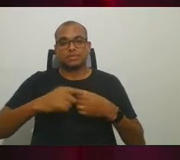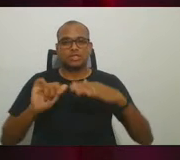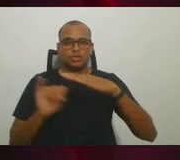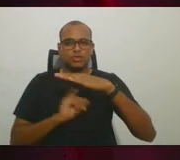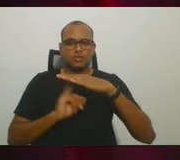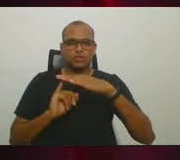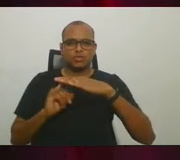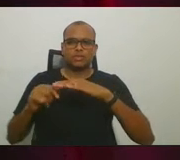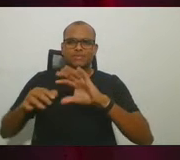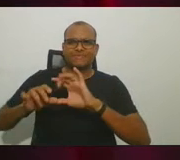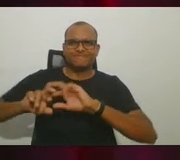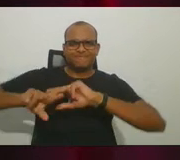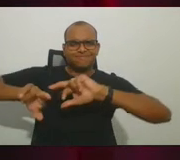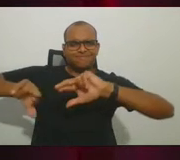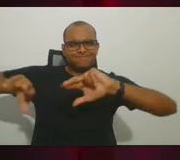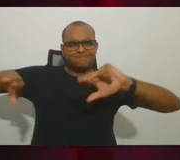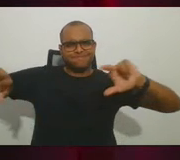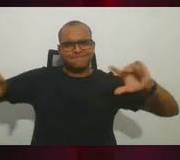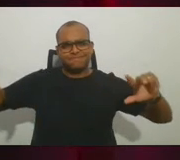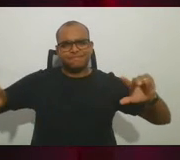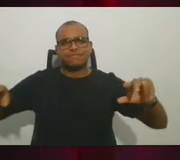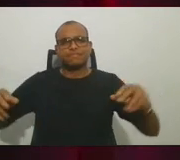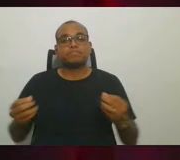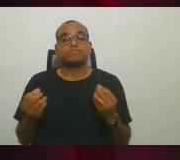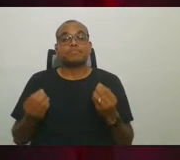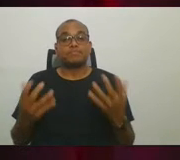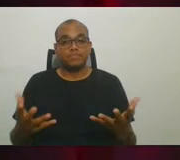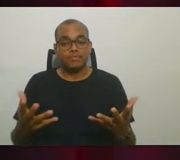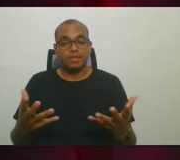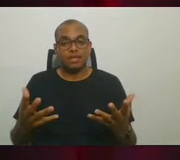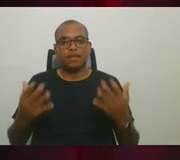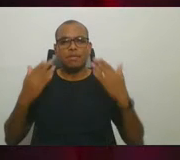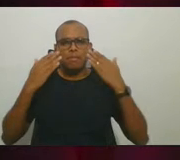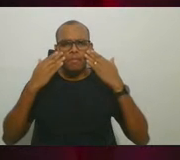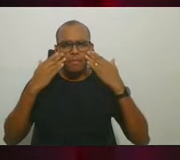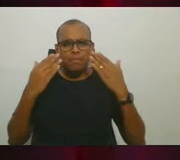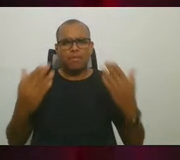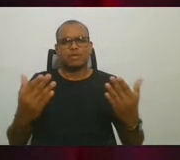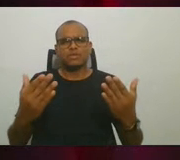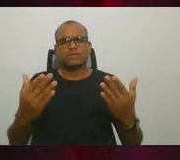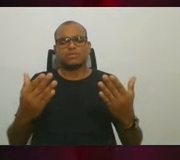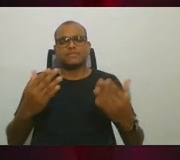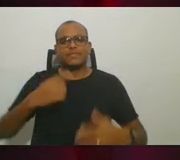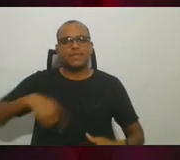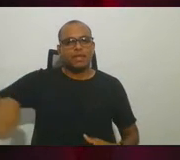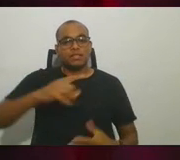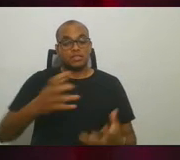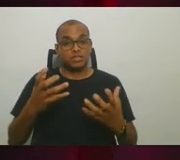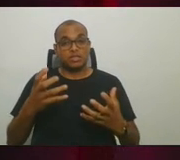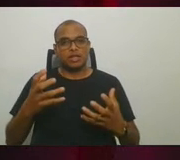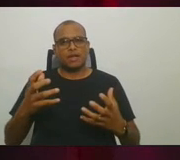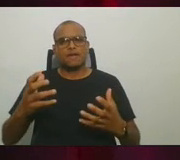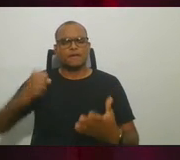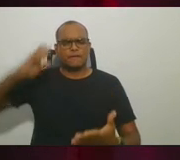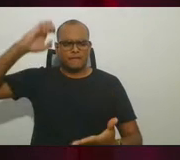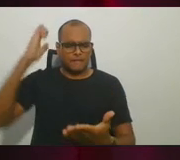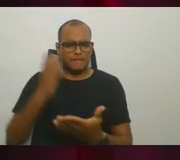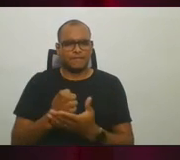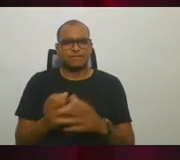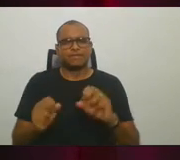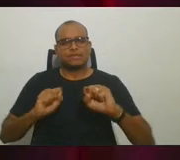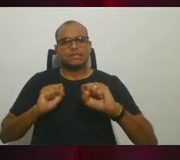interinstitucionais, de modo a evidenciar a incessante busca pela consolidação de